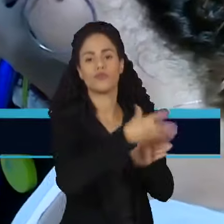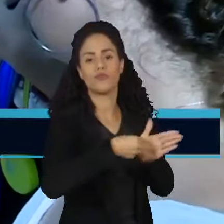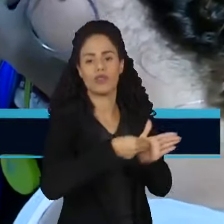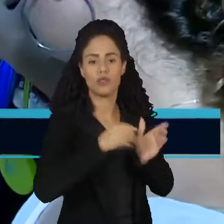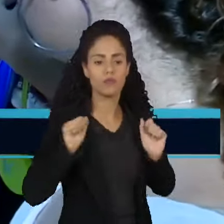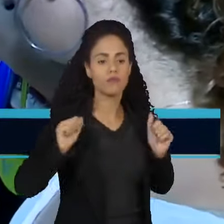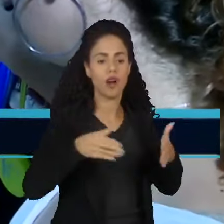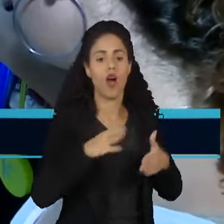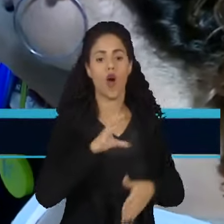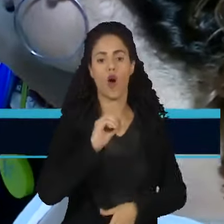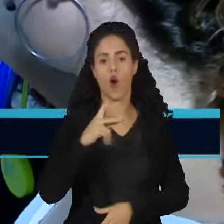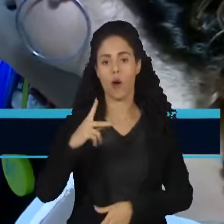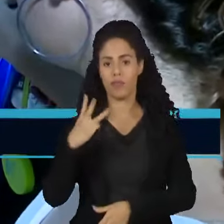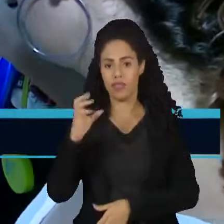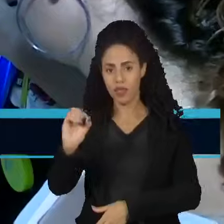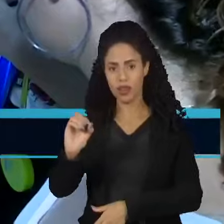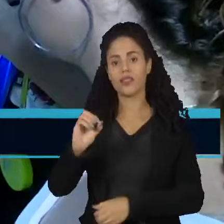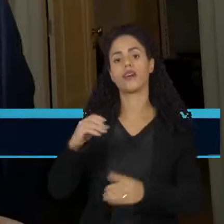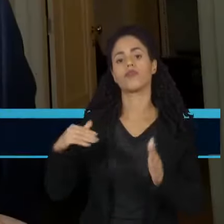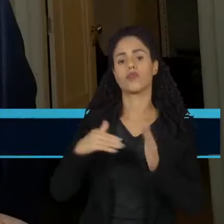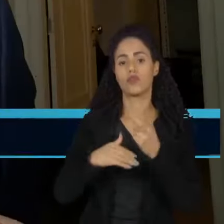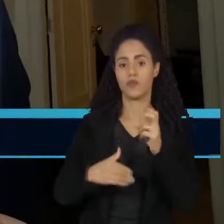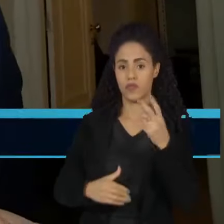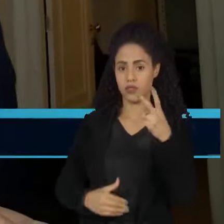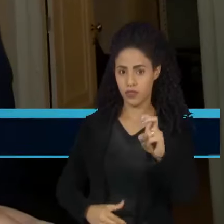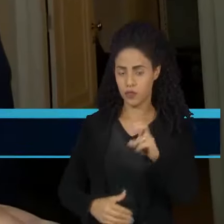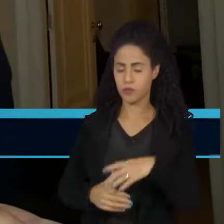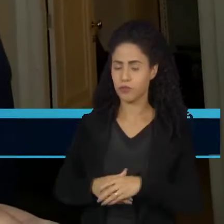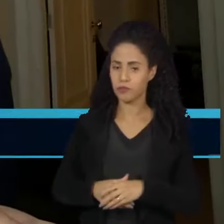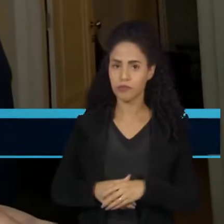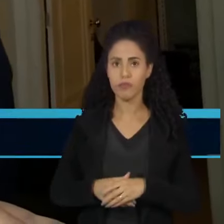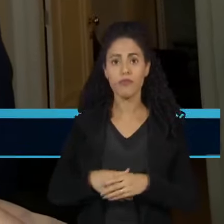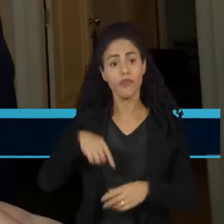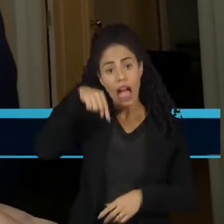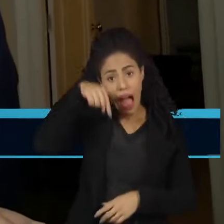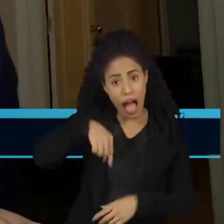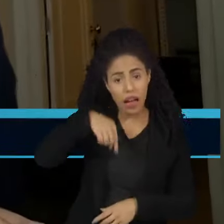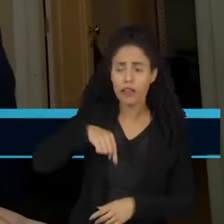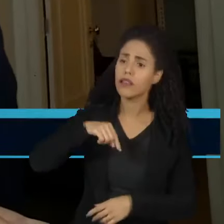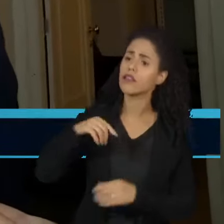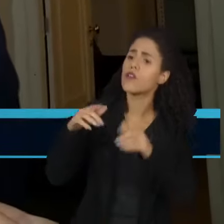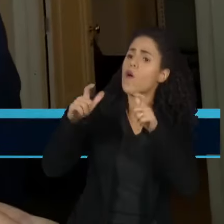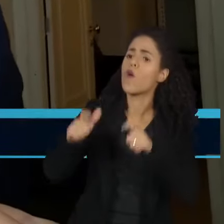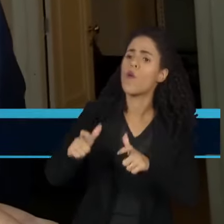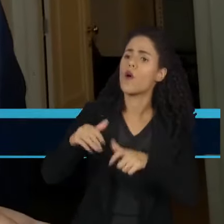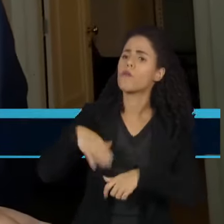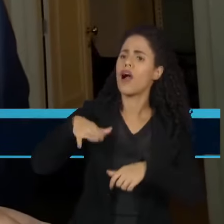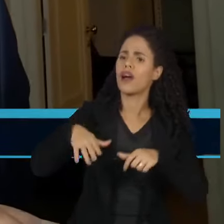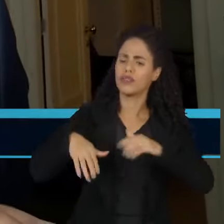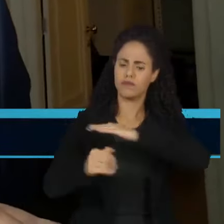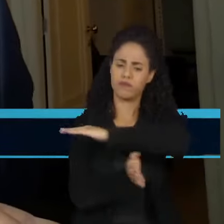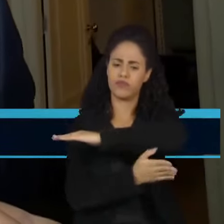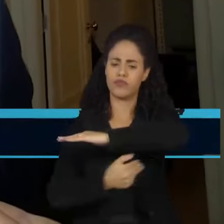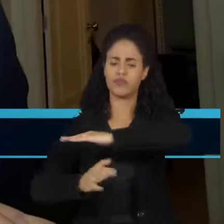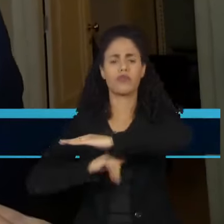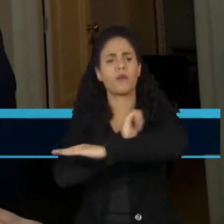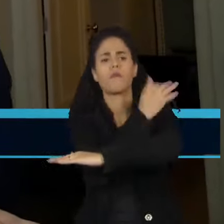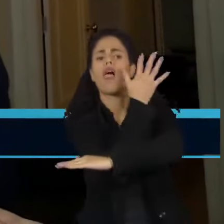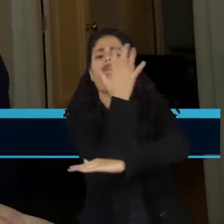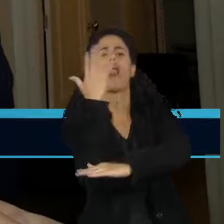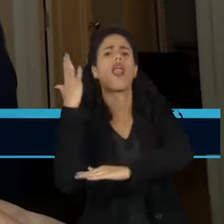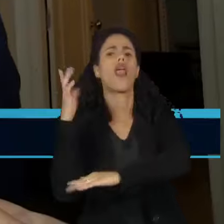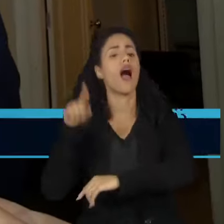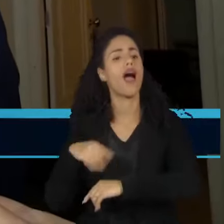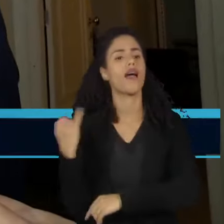a COP30 em 2025. Porque aqui é o lugar que tem talvez a maior biodiversidade do mundo. Então é muito